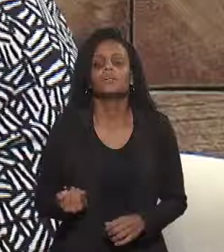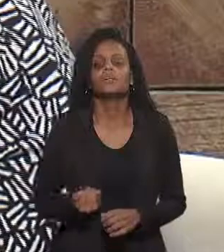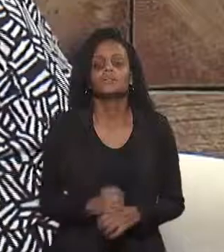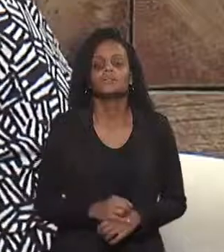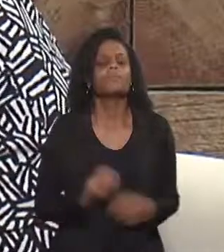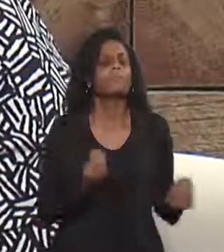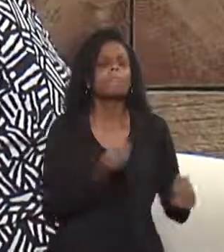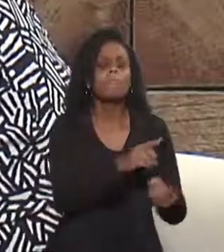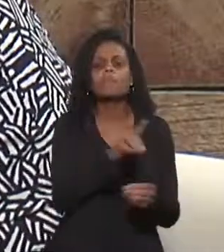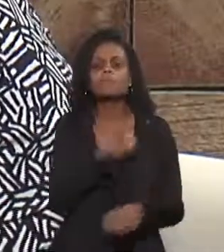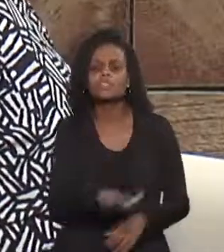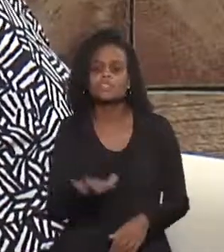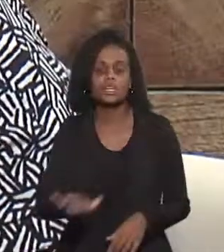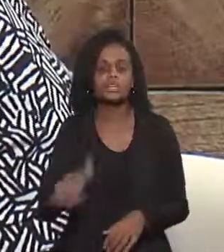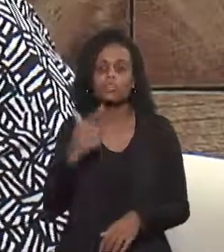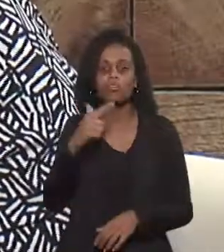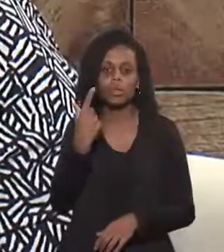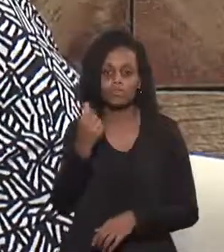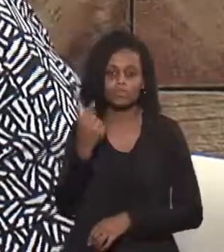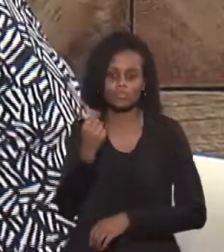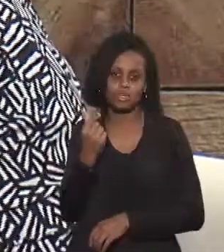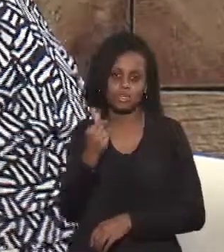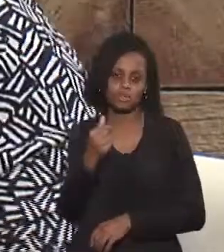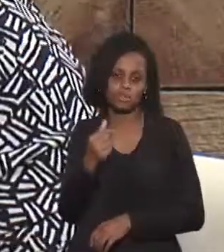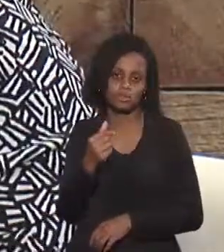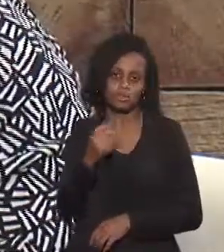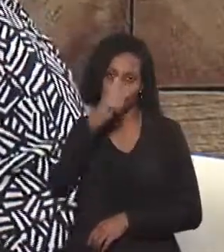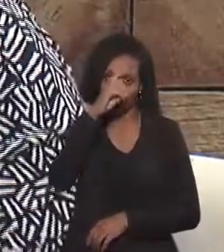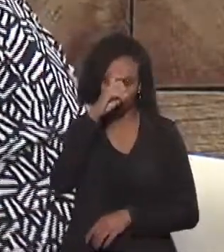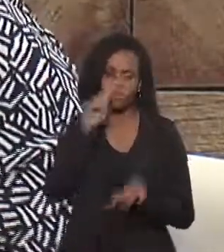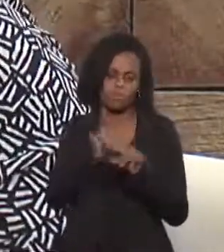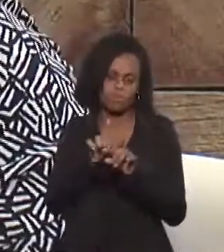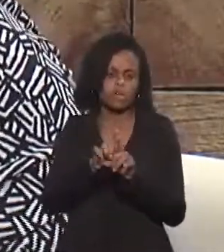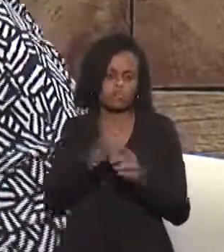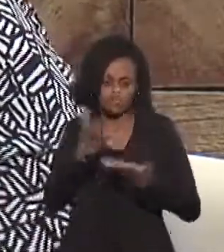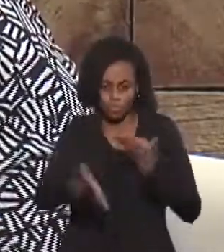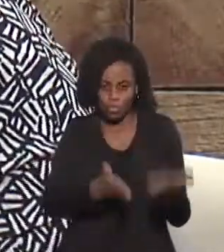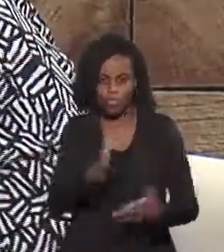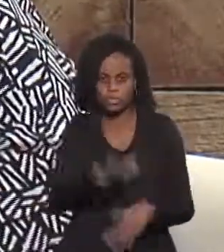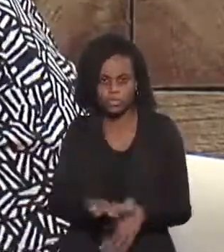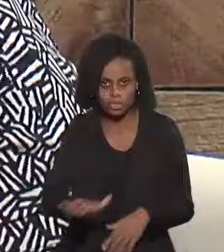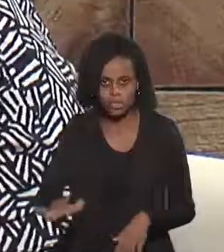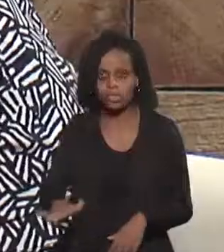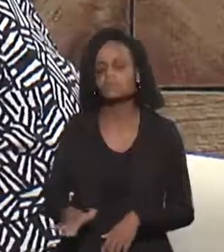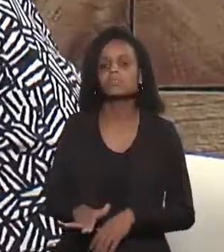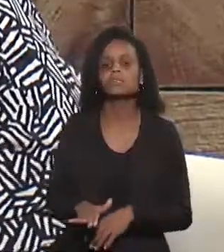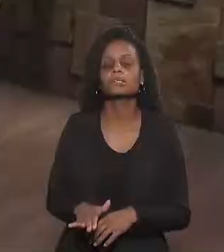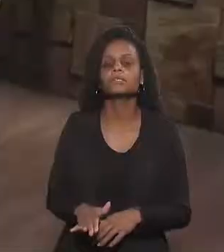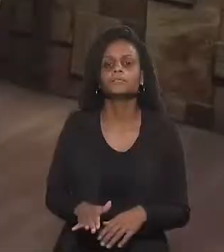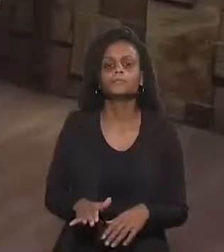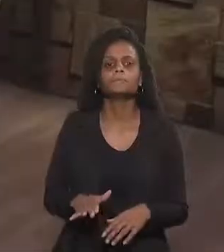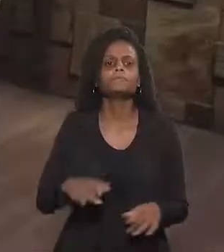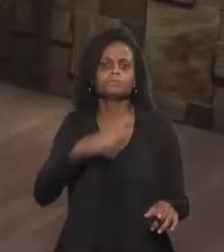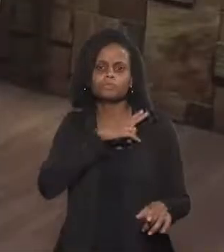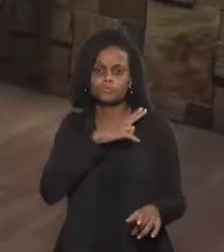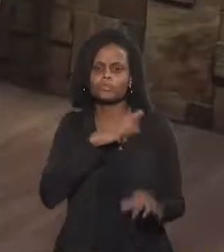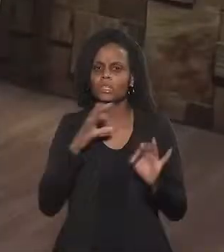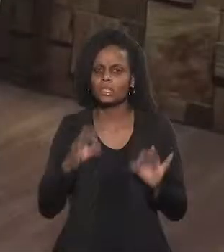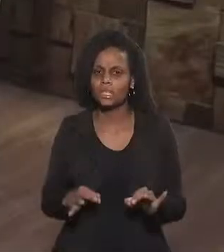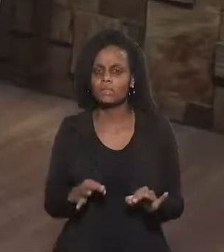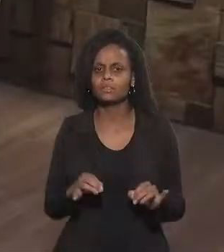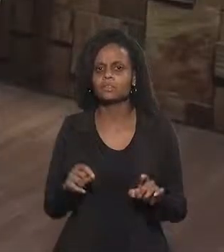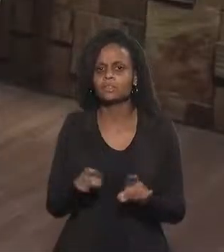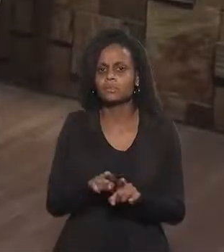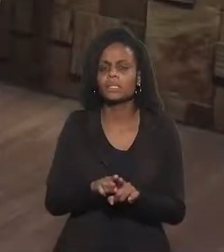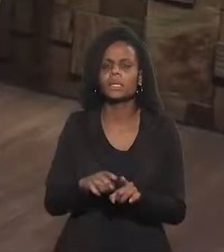E como é que essas crianças que não têm recurso, o hospital também atende crianças afinal, o objetivo particular